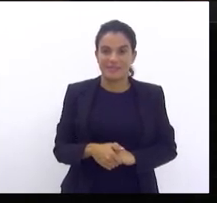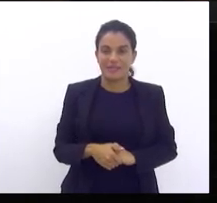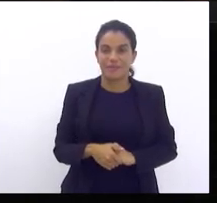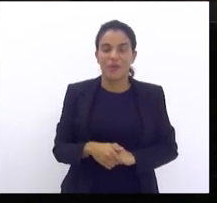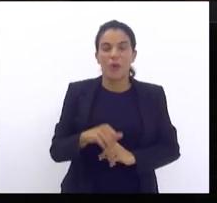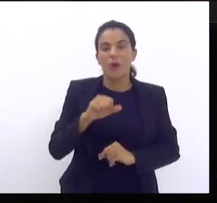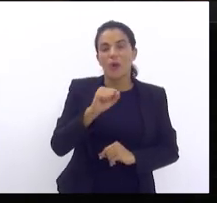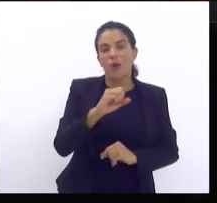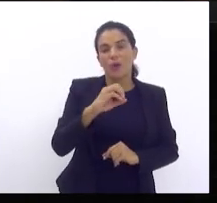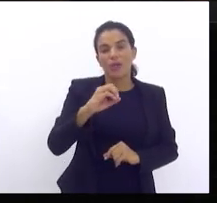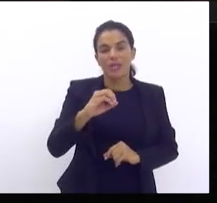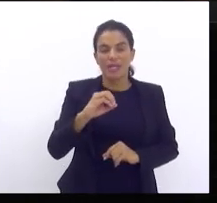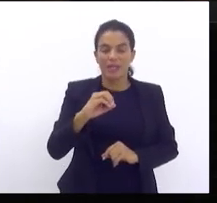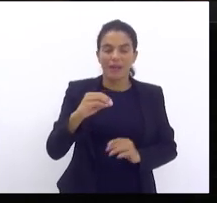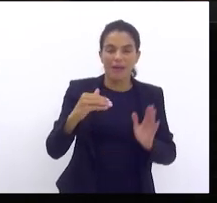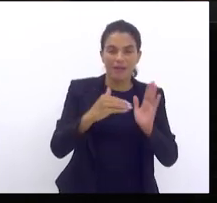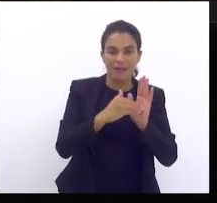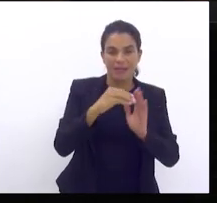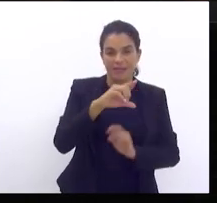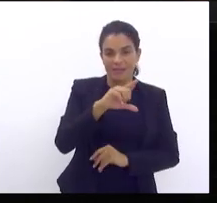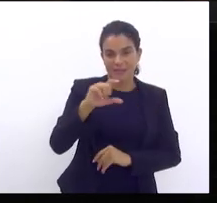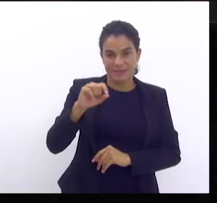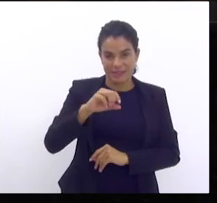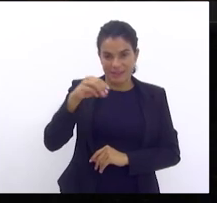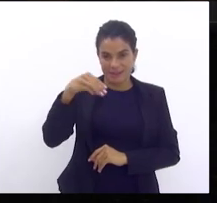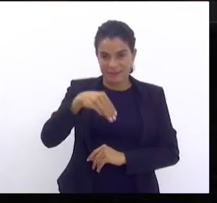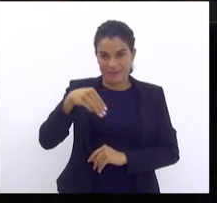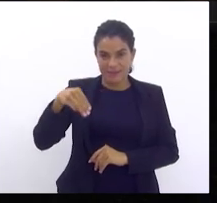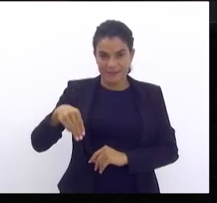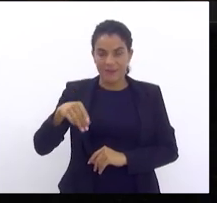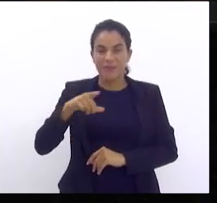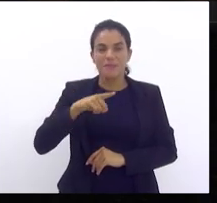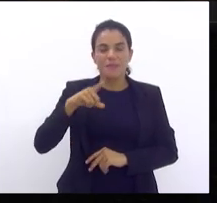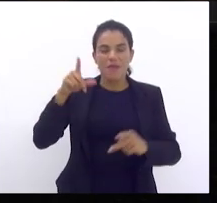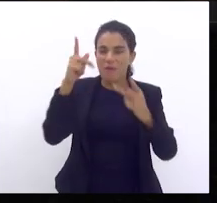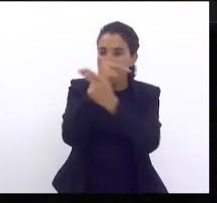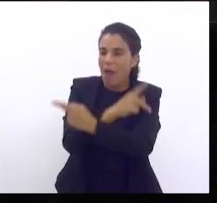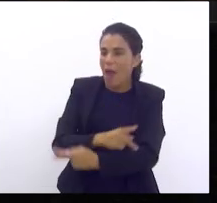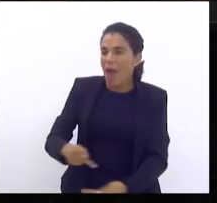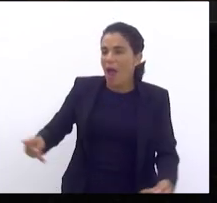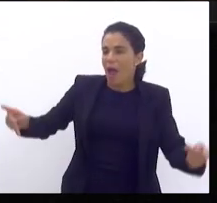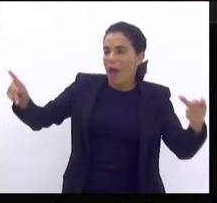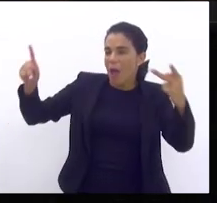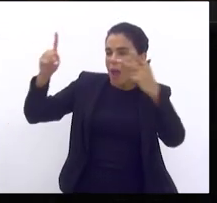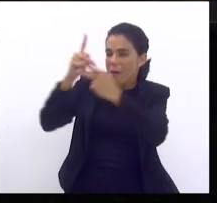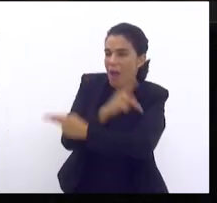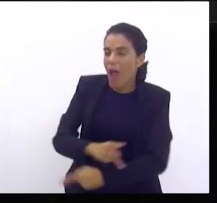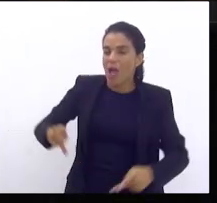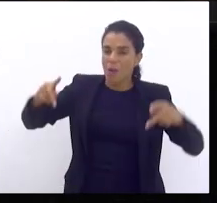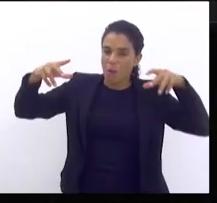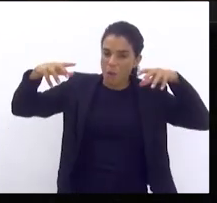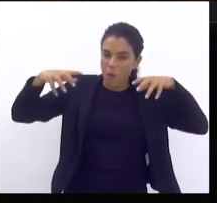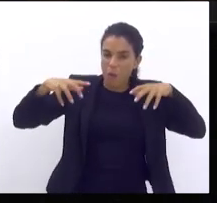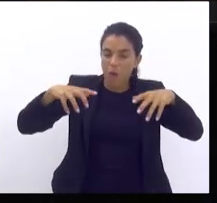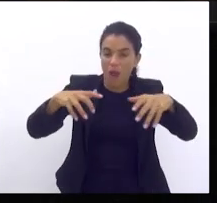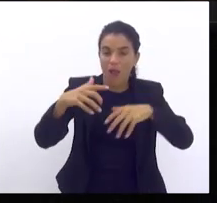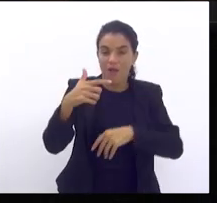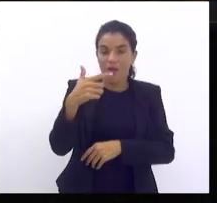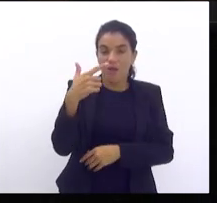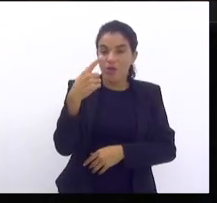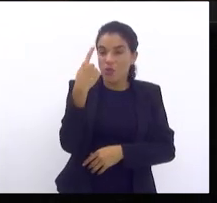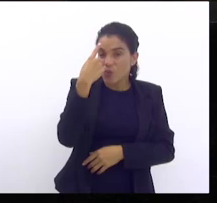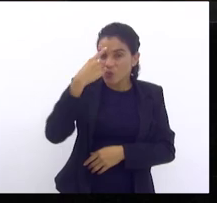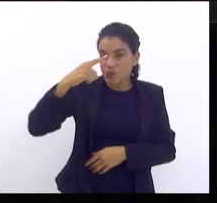80 a 100 mm bom houve um ciclone na Líbia e choveu em 24